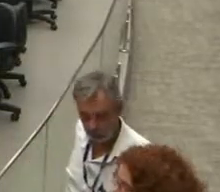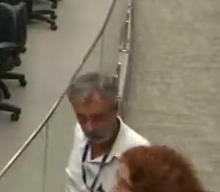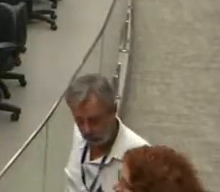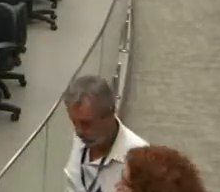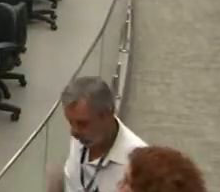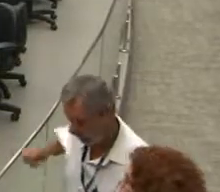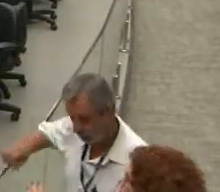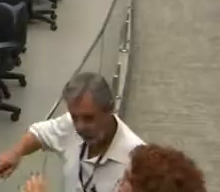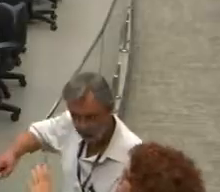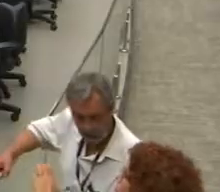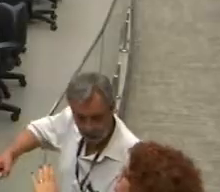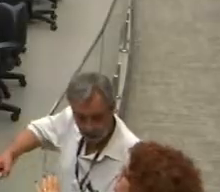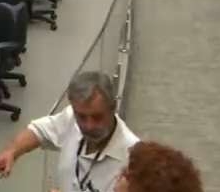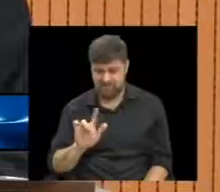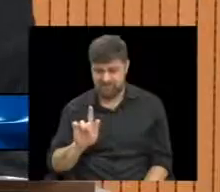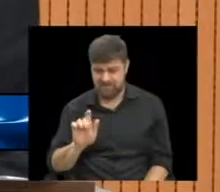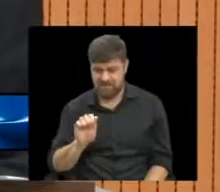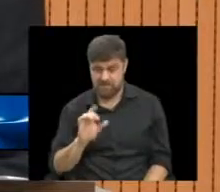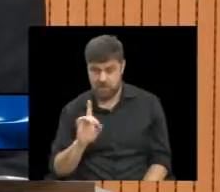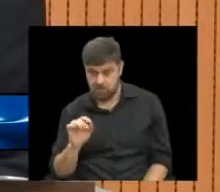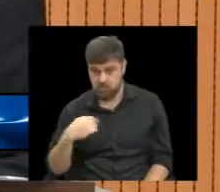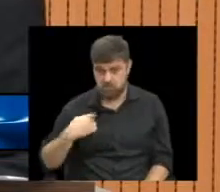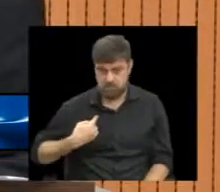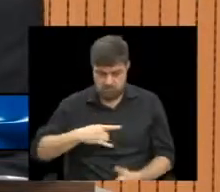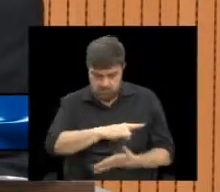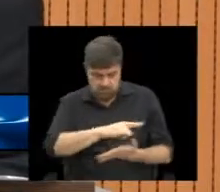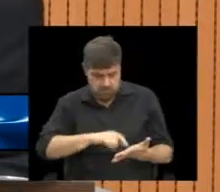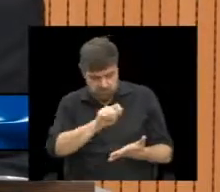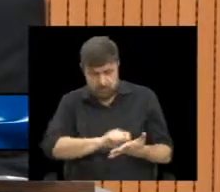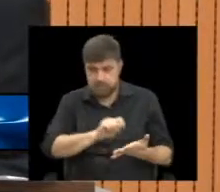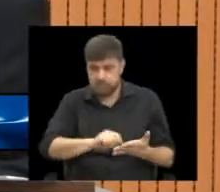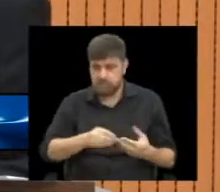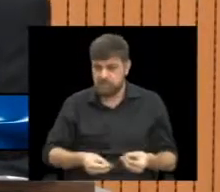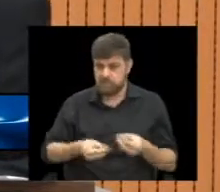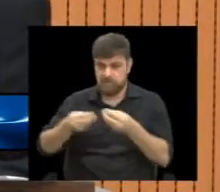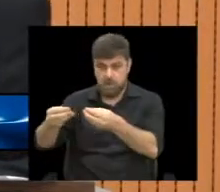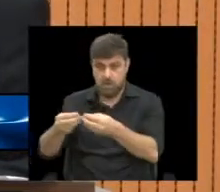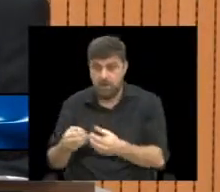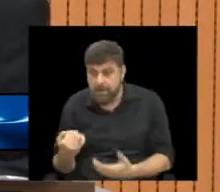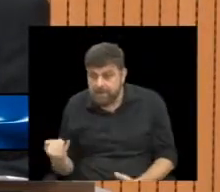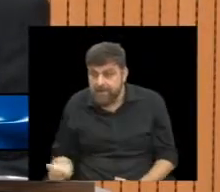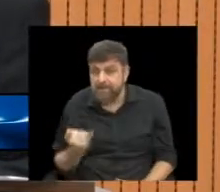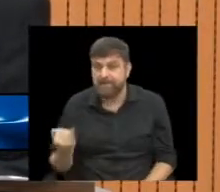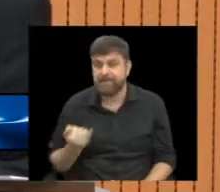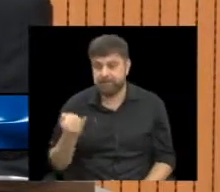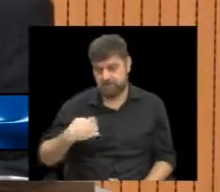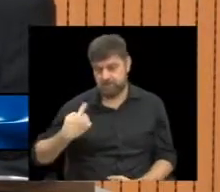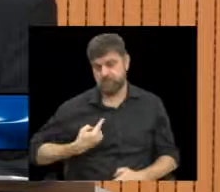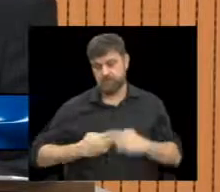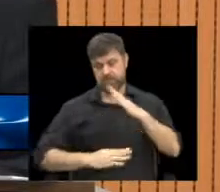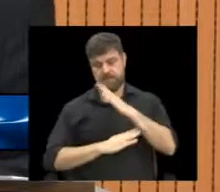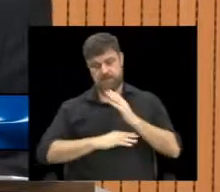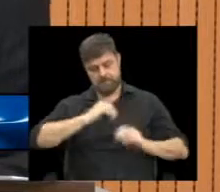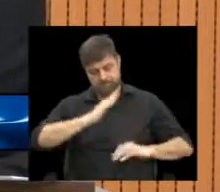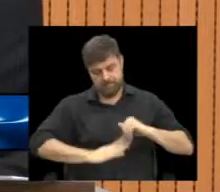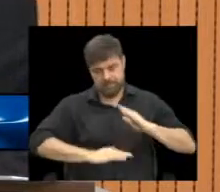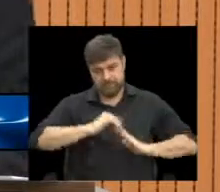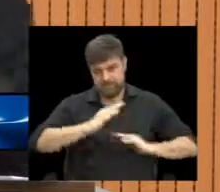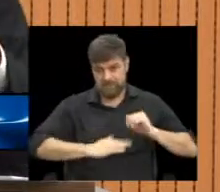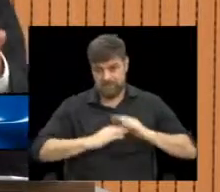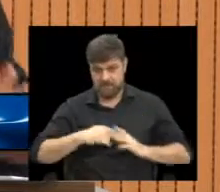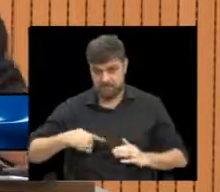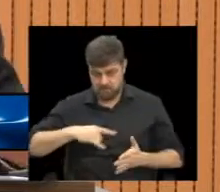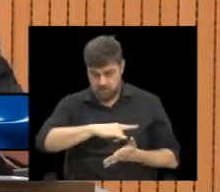agora a Casa recebeu a resposta. E olha a importância de um instrumento político dessa Casa, vereador Schneider. A